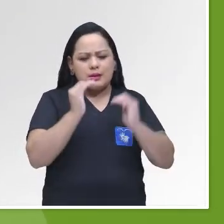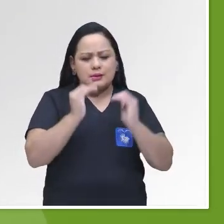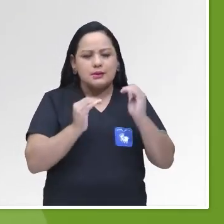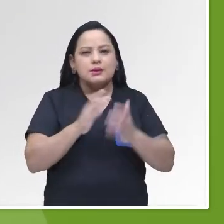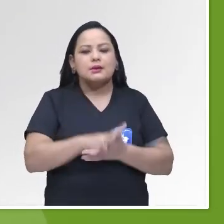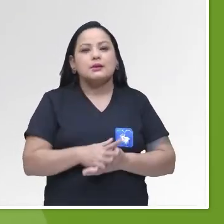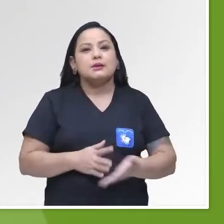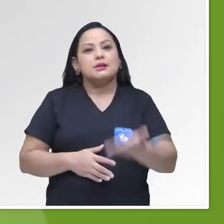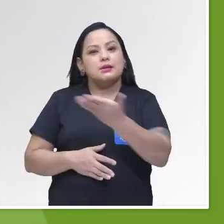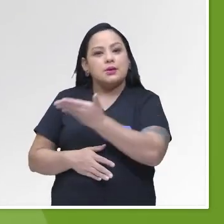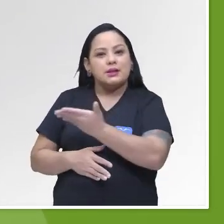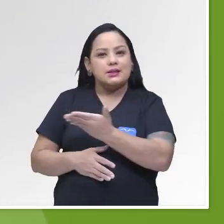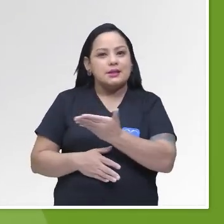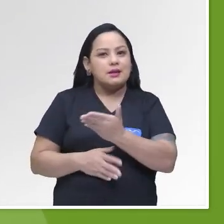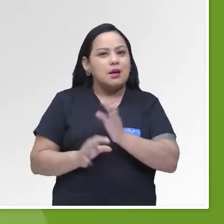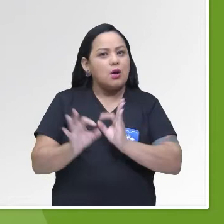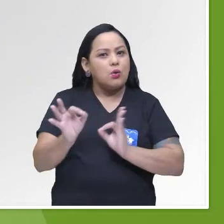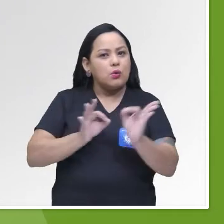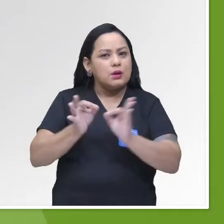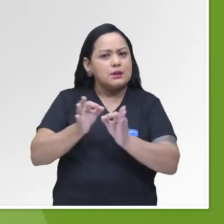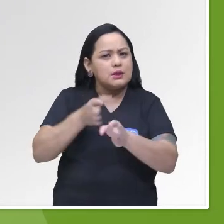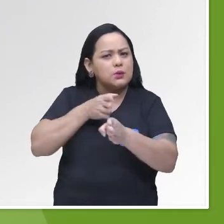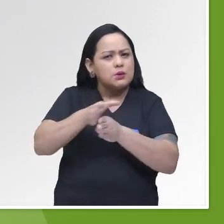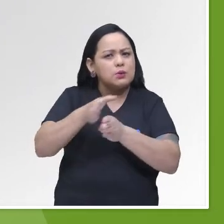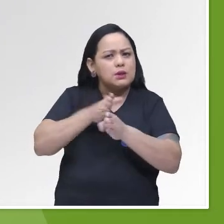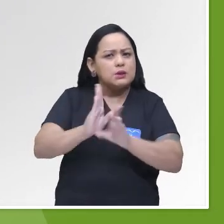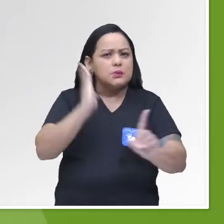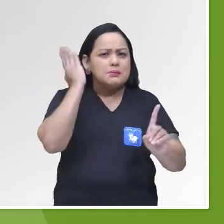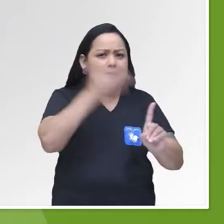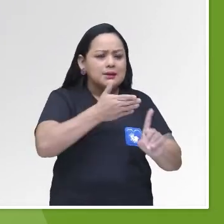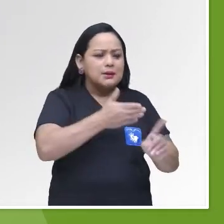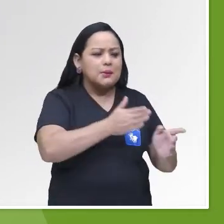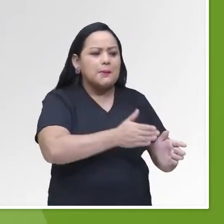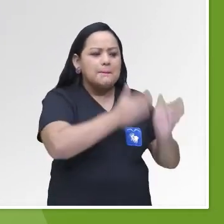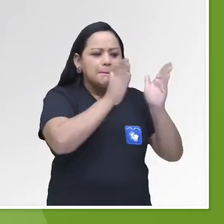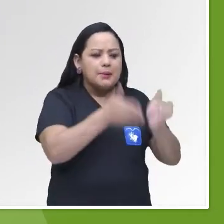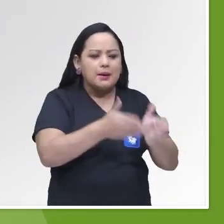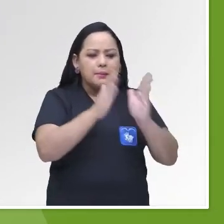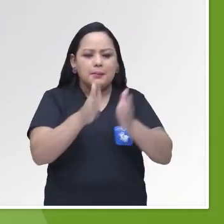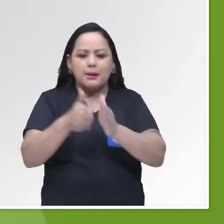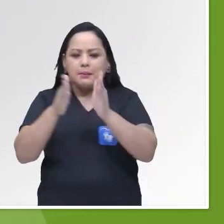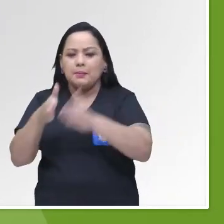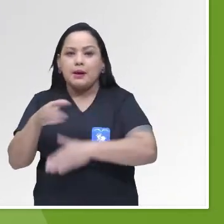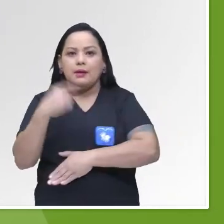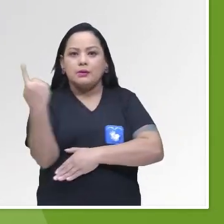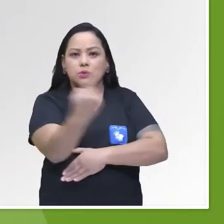essa ordem aí que eu vou balancear